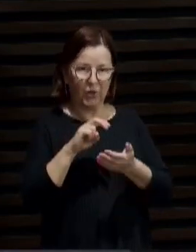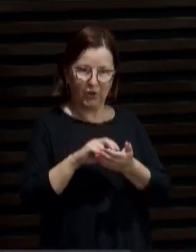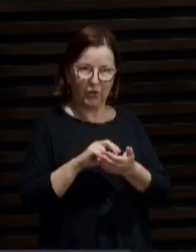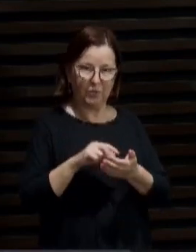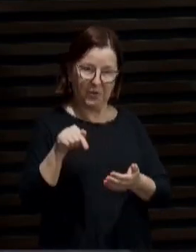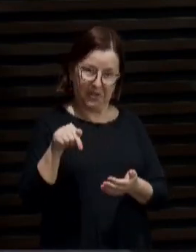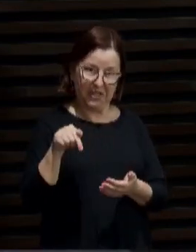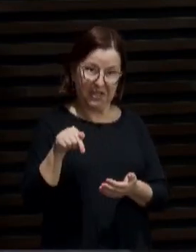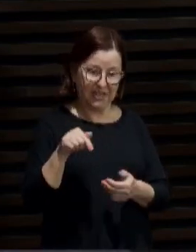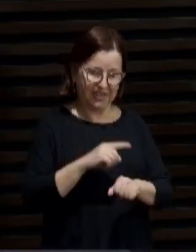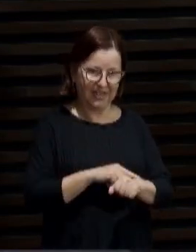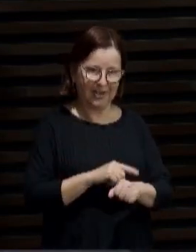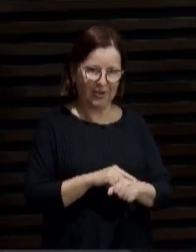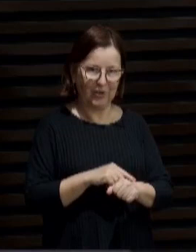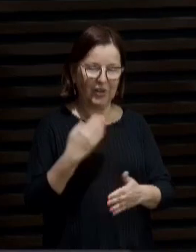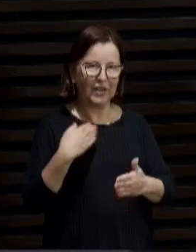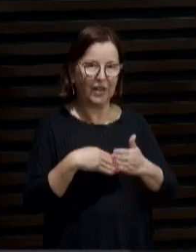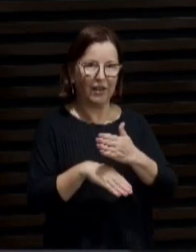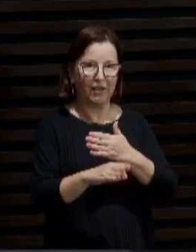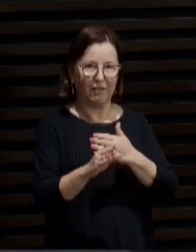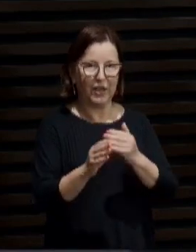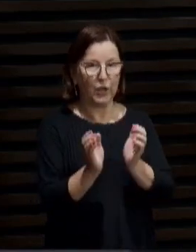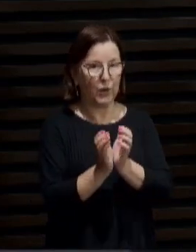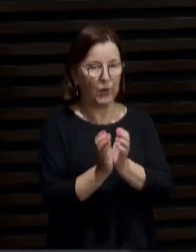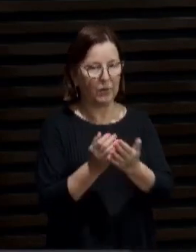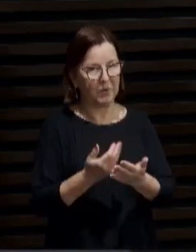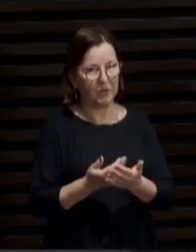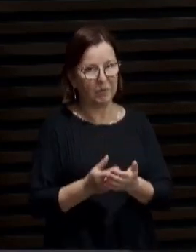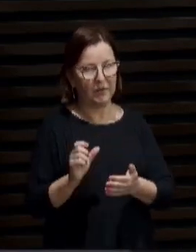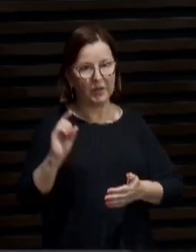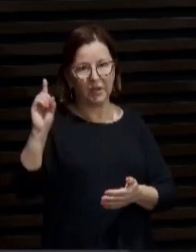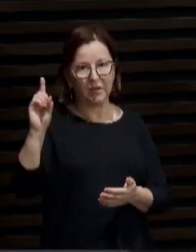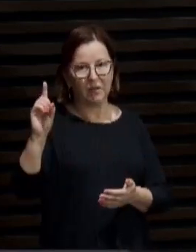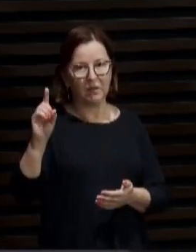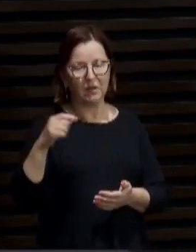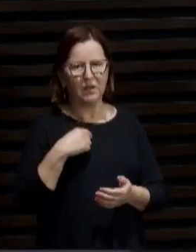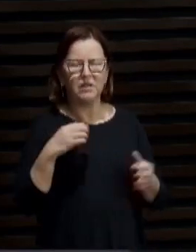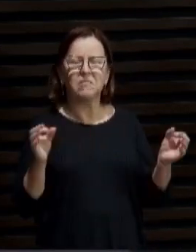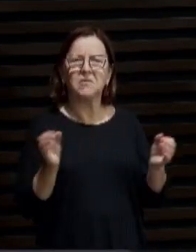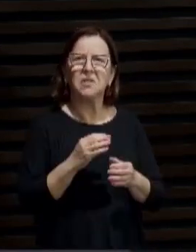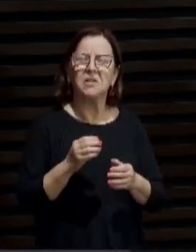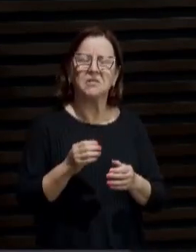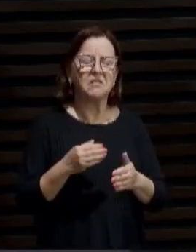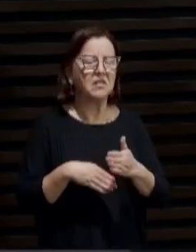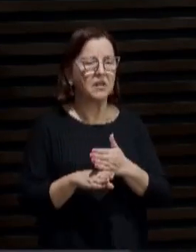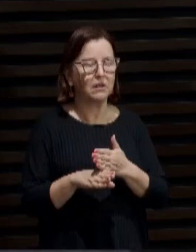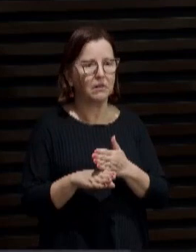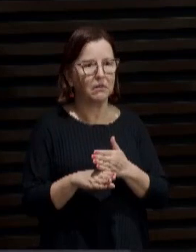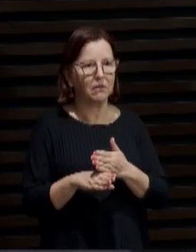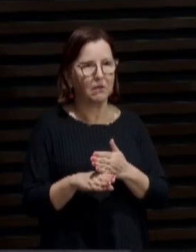que a gente tem, toda quinta-feira, 7h30 da manhã, no salão, e com o estudo prontinho, eu estava a caminho, e aí minha mãe me